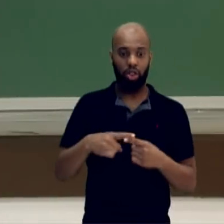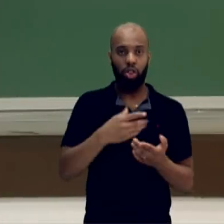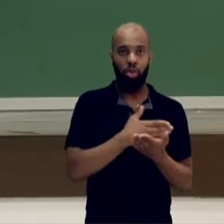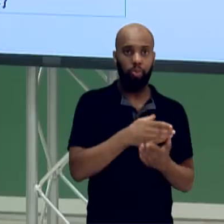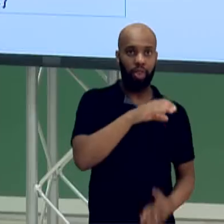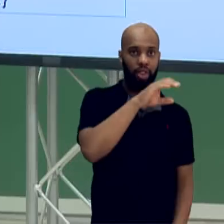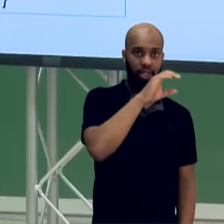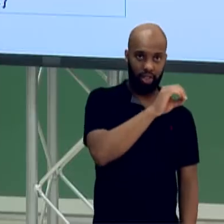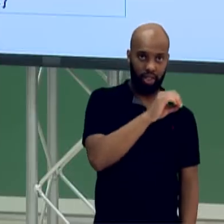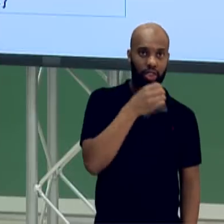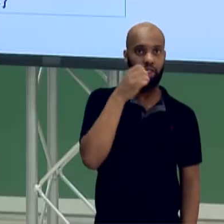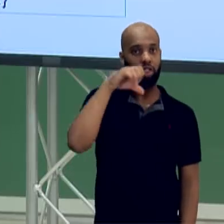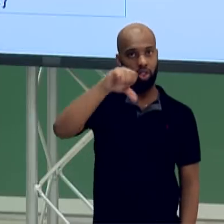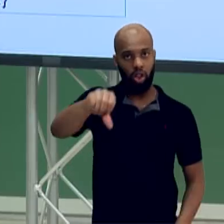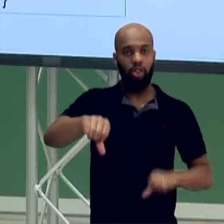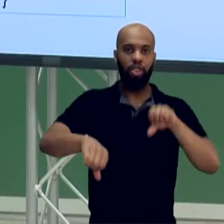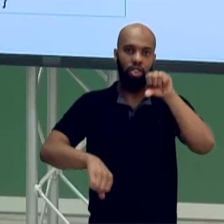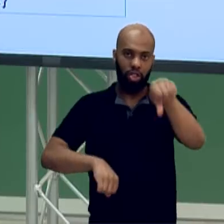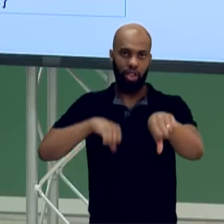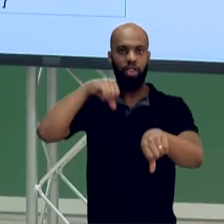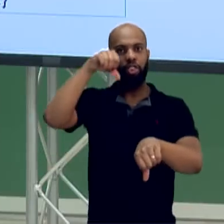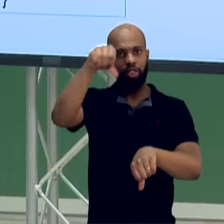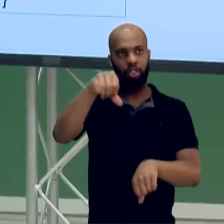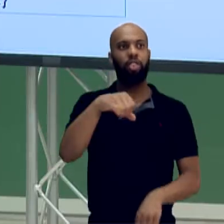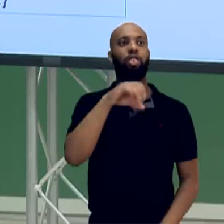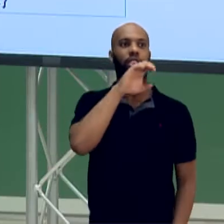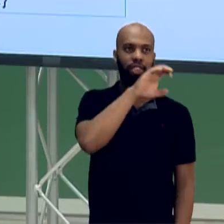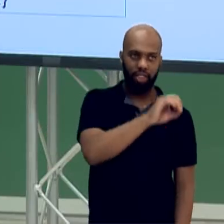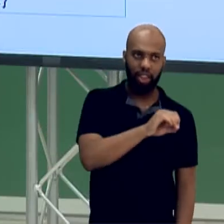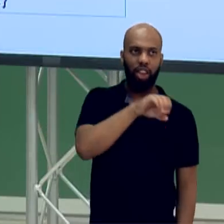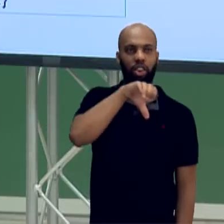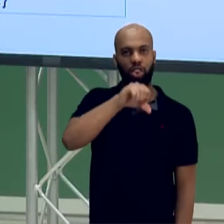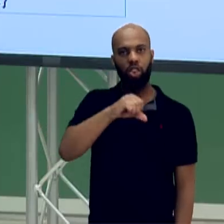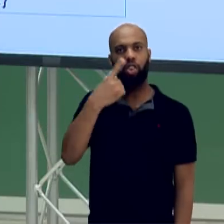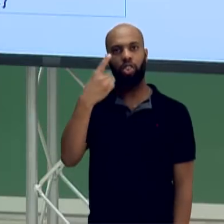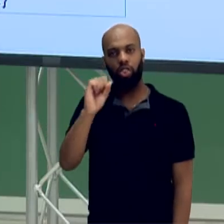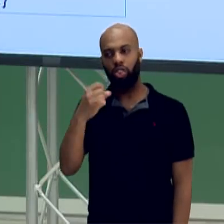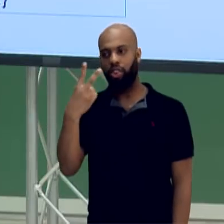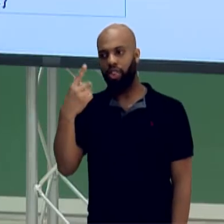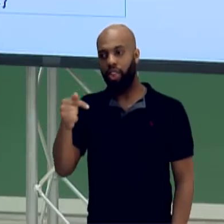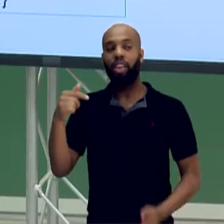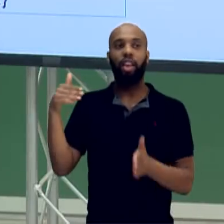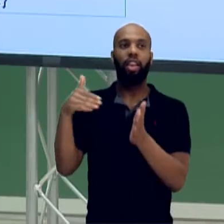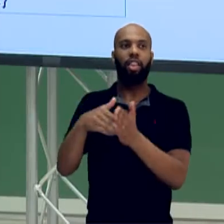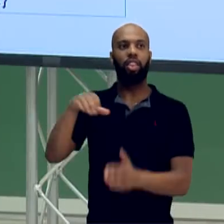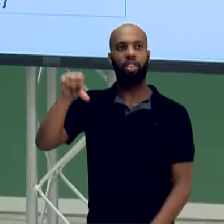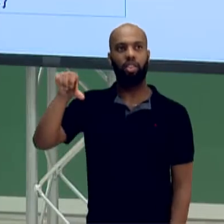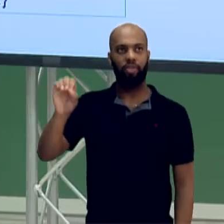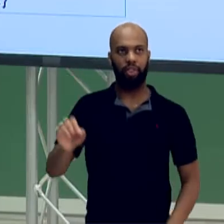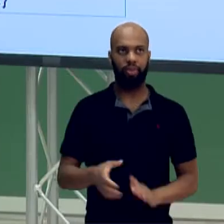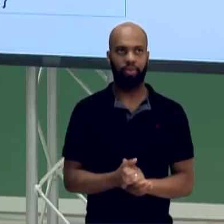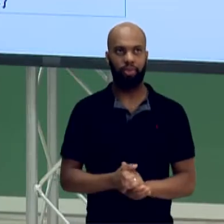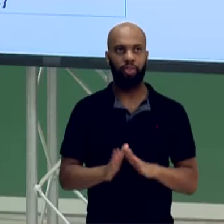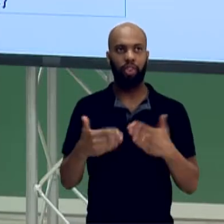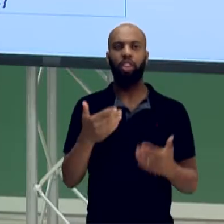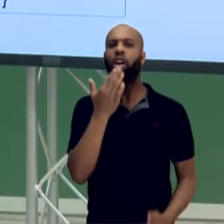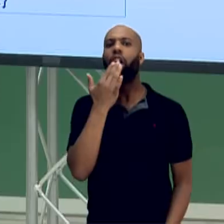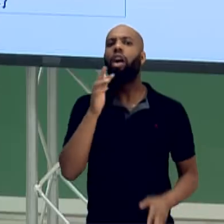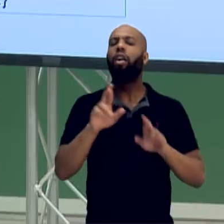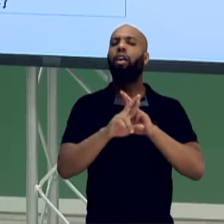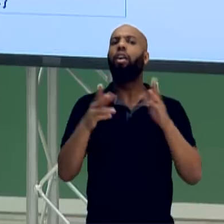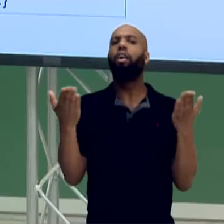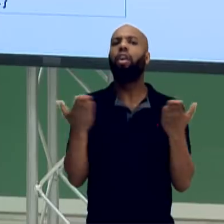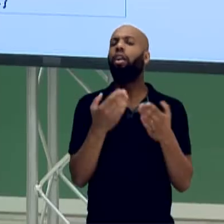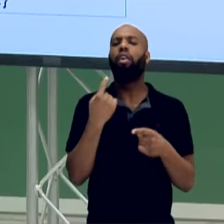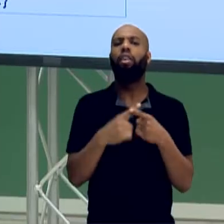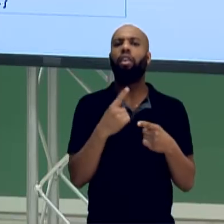9 em 9. 0, 9, 18, 27, até o 90. Foi colocado cores diferentes agora,